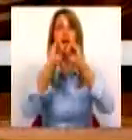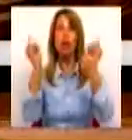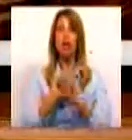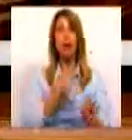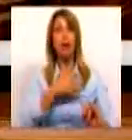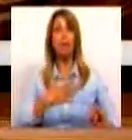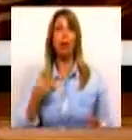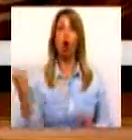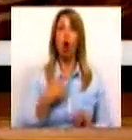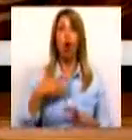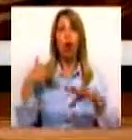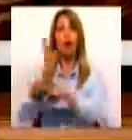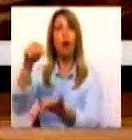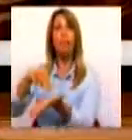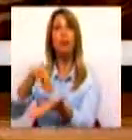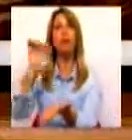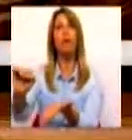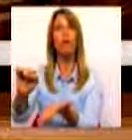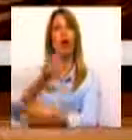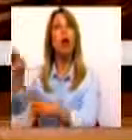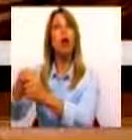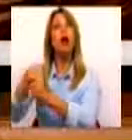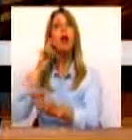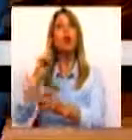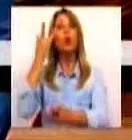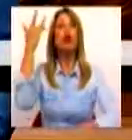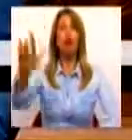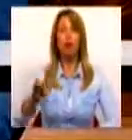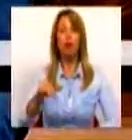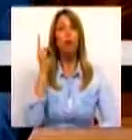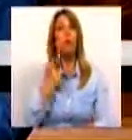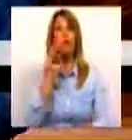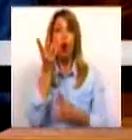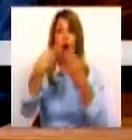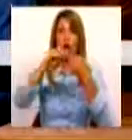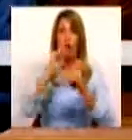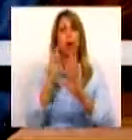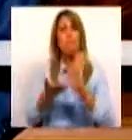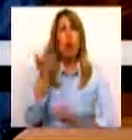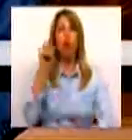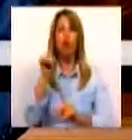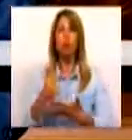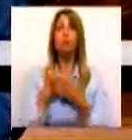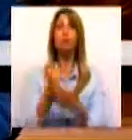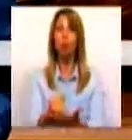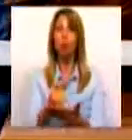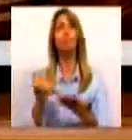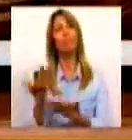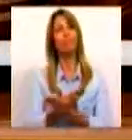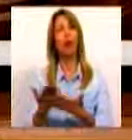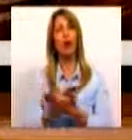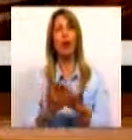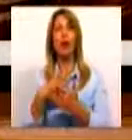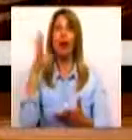sua presença no estrangeiro. Mais valor acrescentado e, com esse contributo, mais economia nacional.